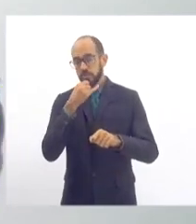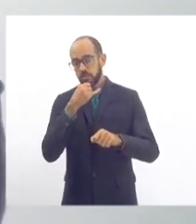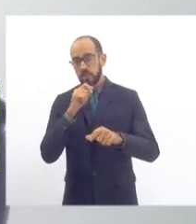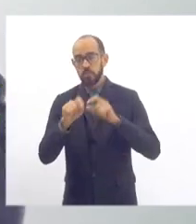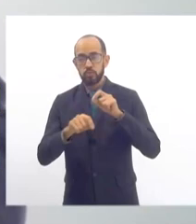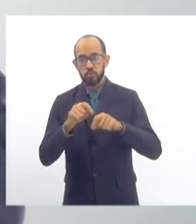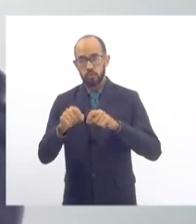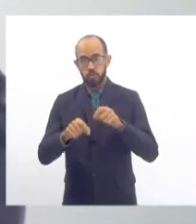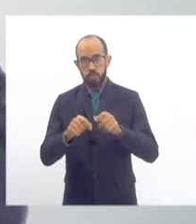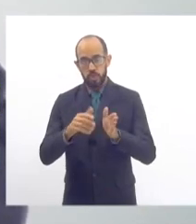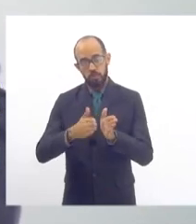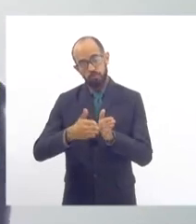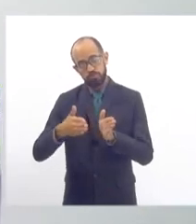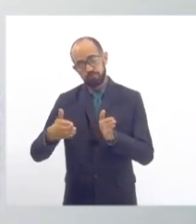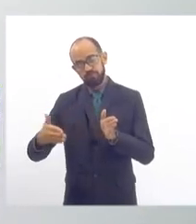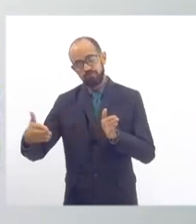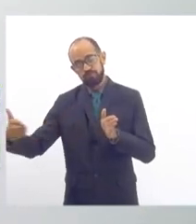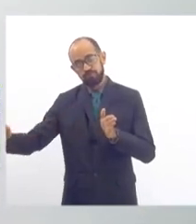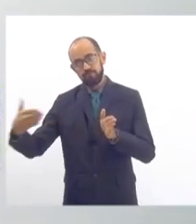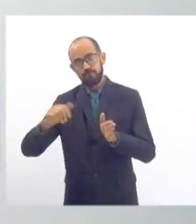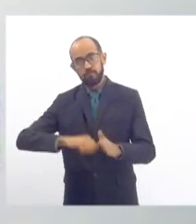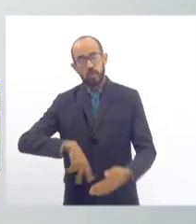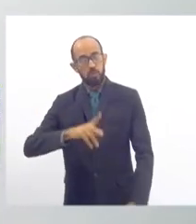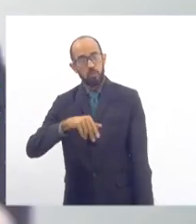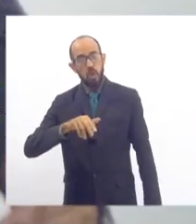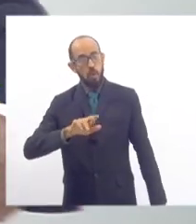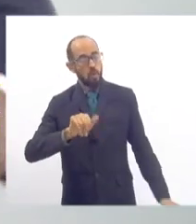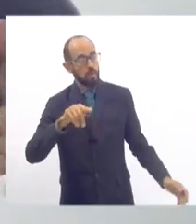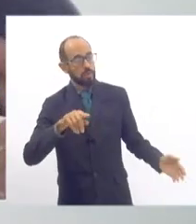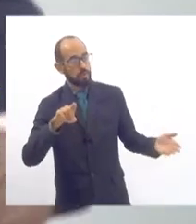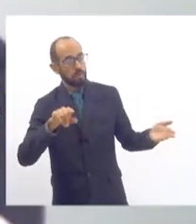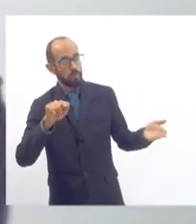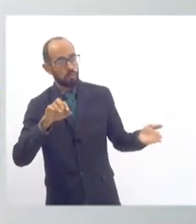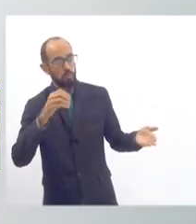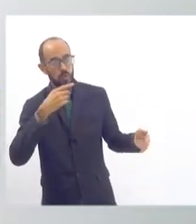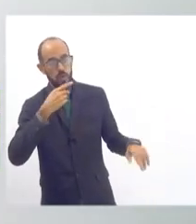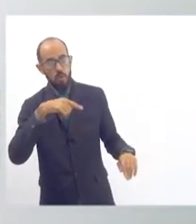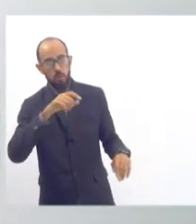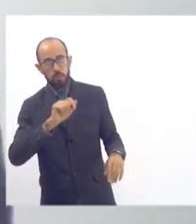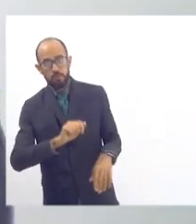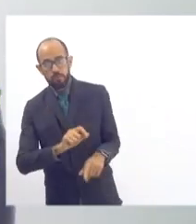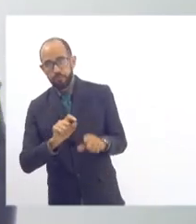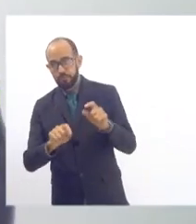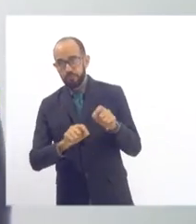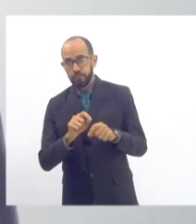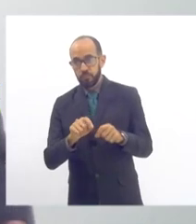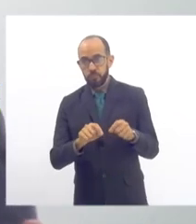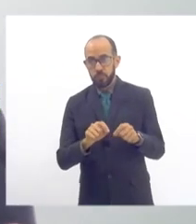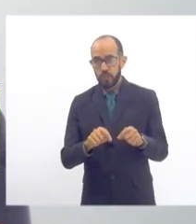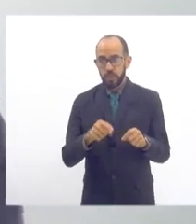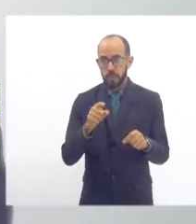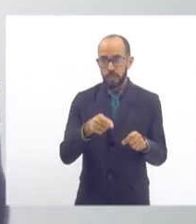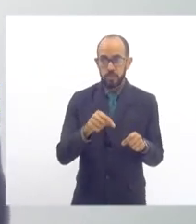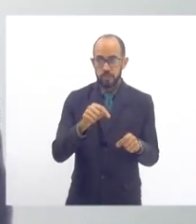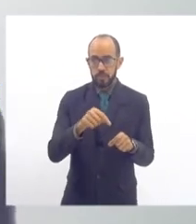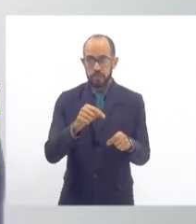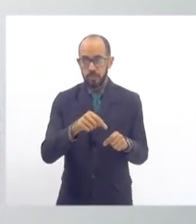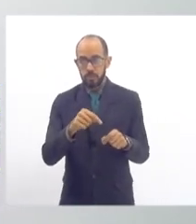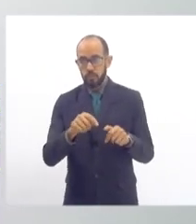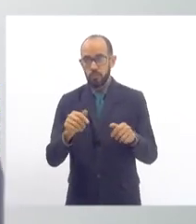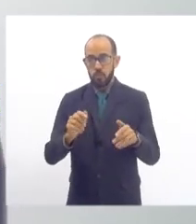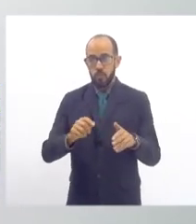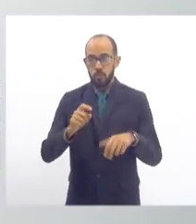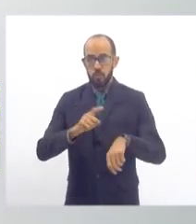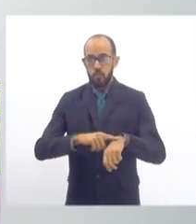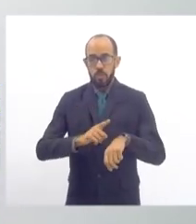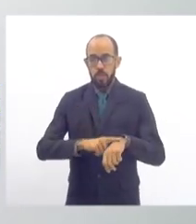infelizmente, como foi dito pelo amigo da Fazenda, o DETRAN está na frente em alguns, não sei o que tal. Nesse caso, especificamente, a gente ficou com um prazo um pouco